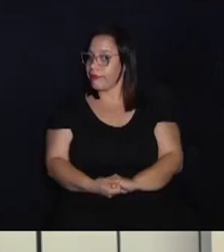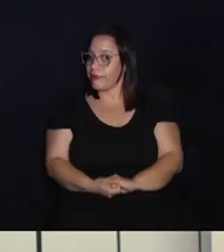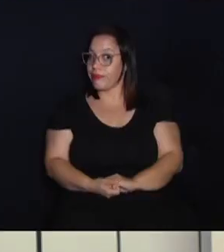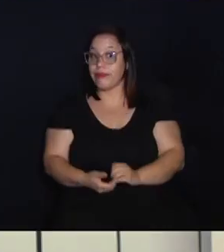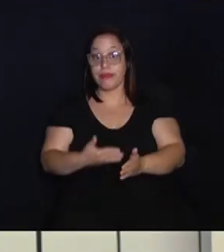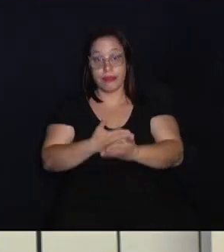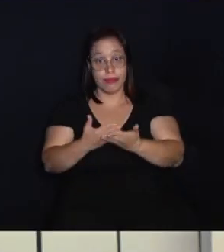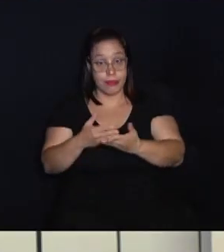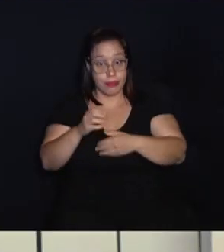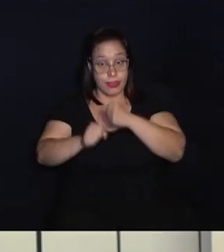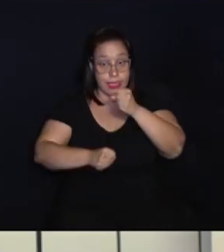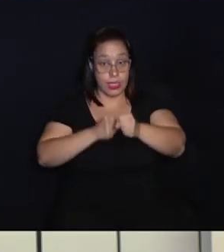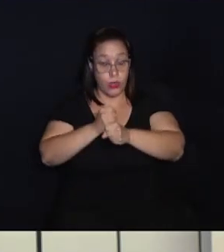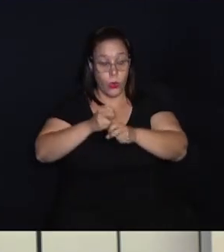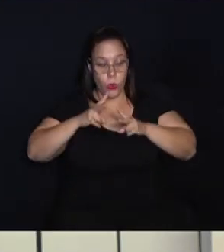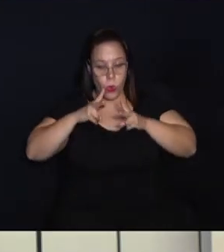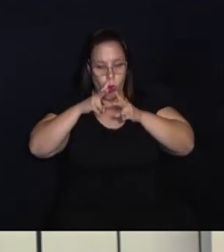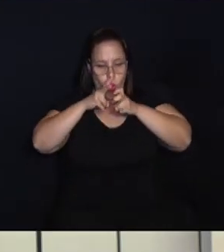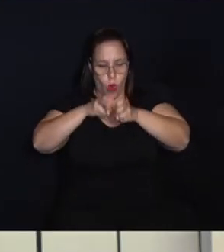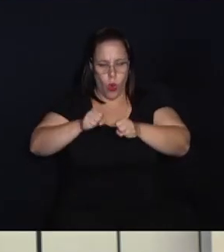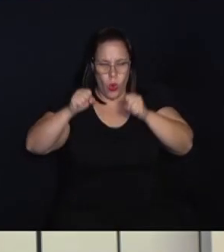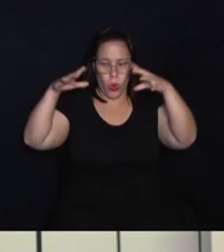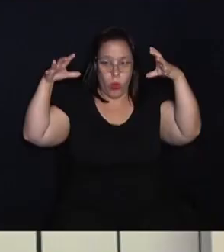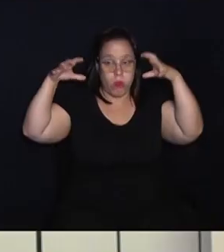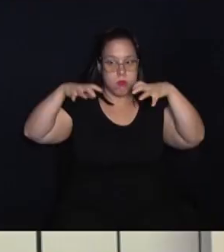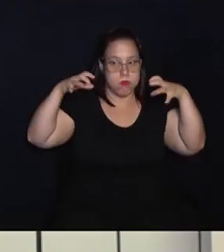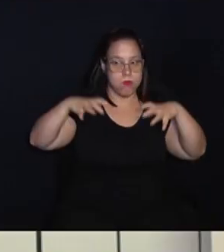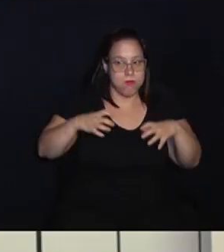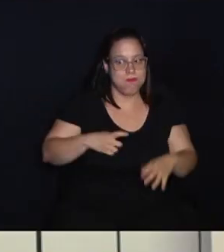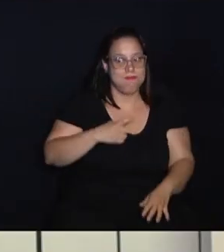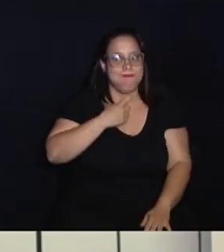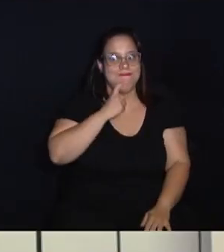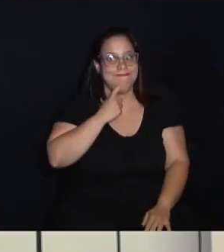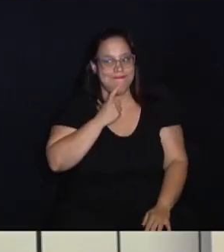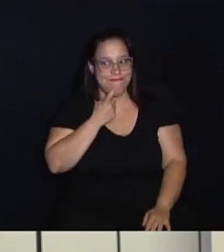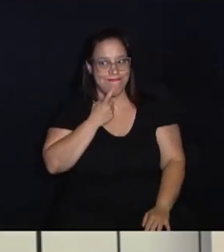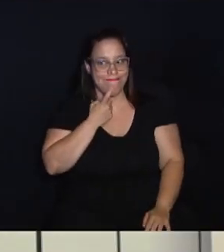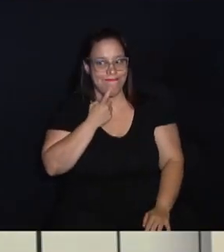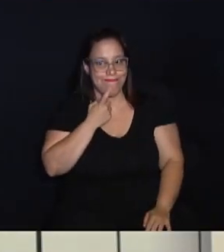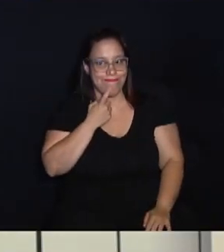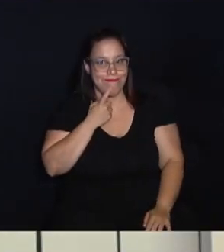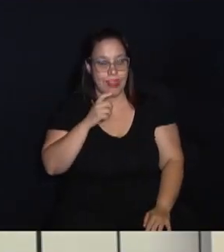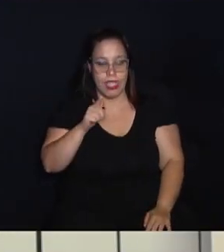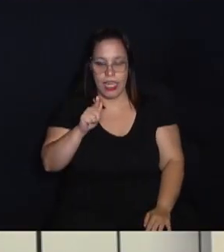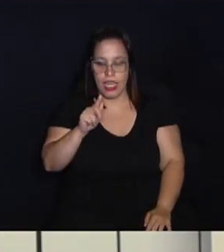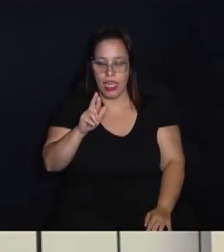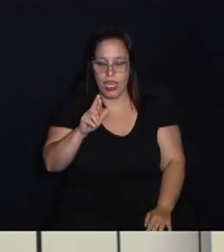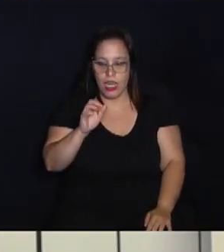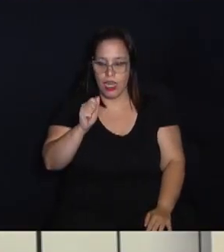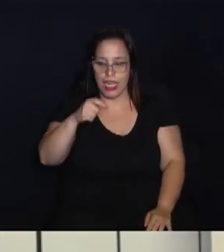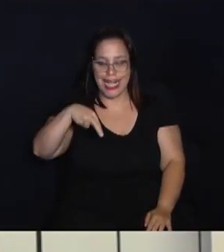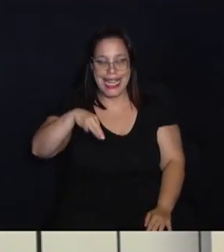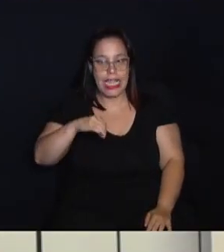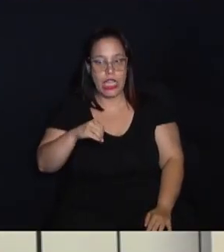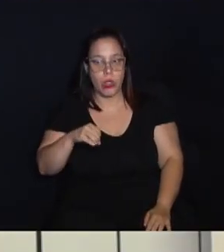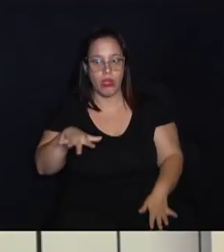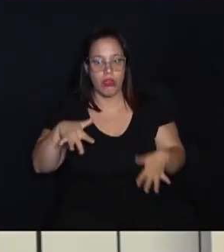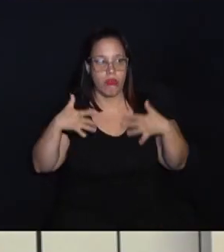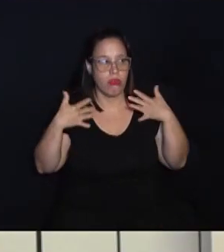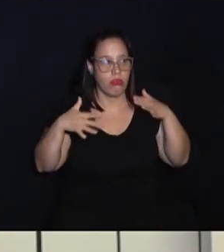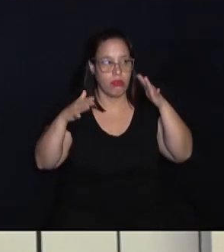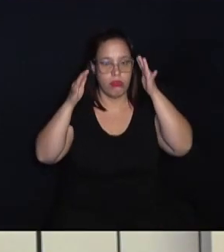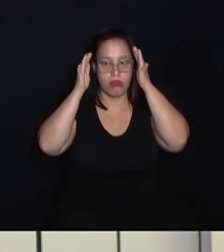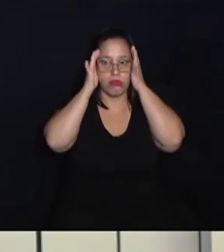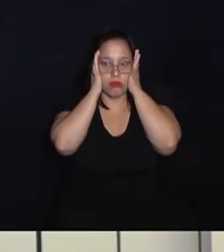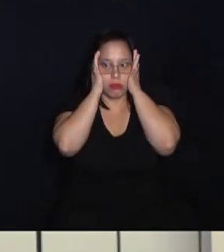Início de ano com fortes chuvas aqui na cidade de Campinas, inclusive com granizo, né? Causou muitos transtornos,